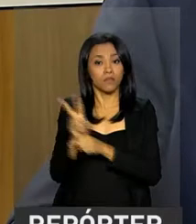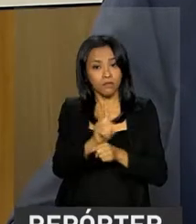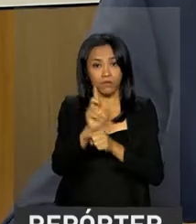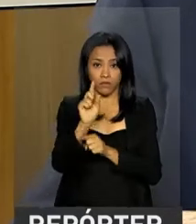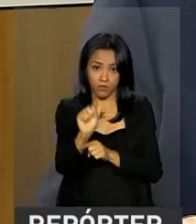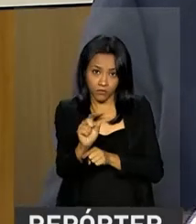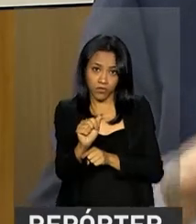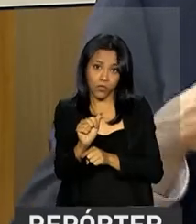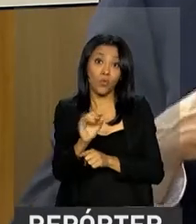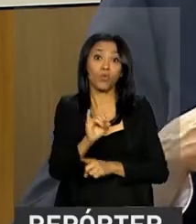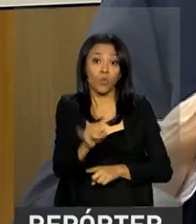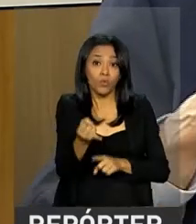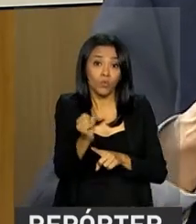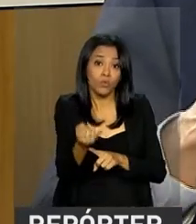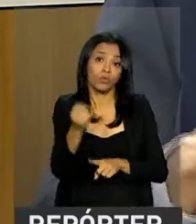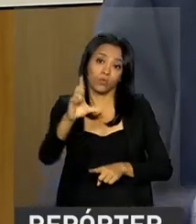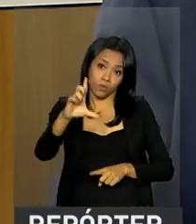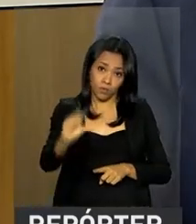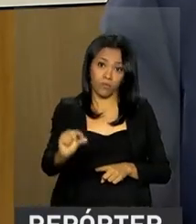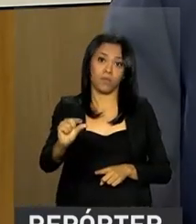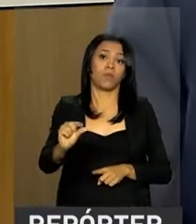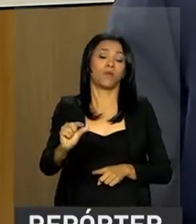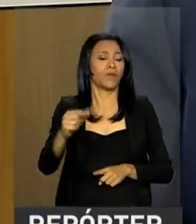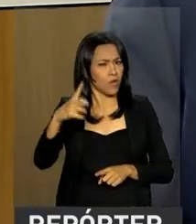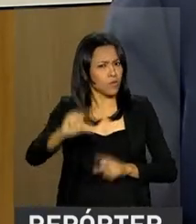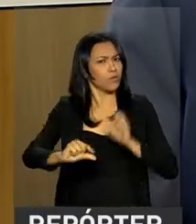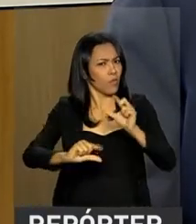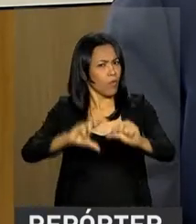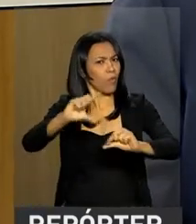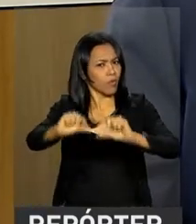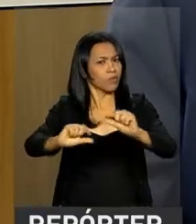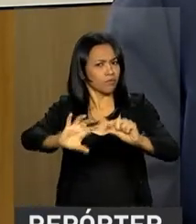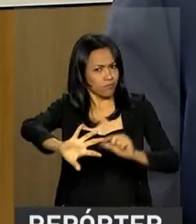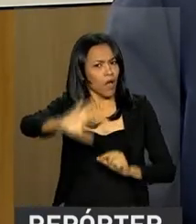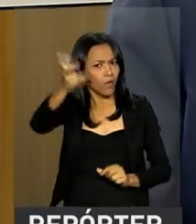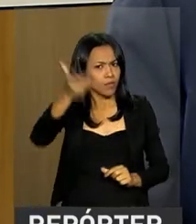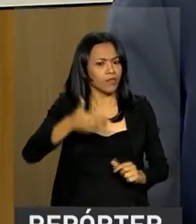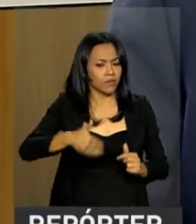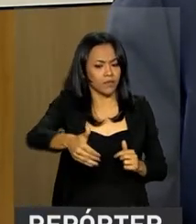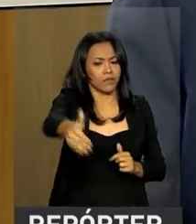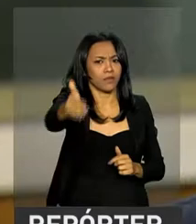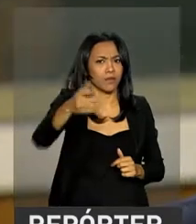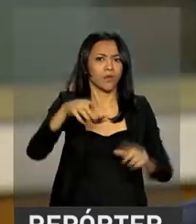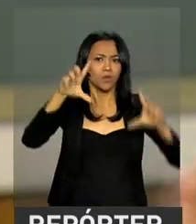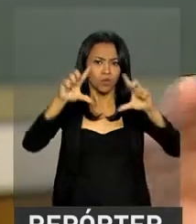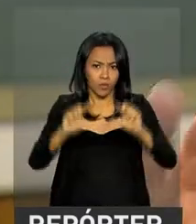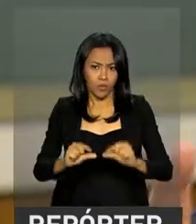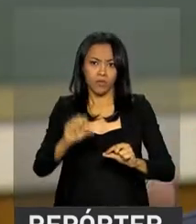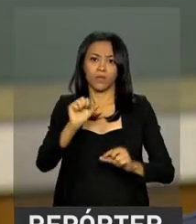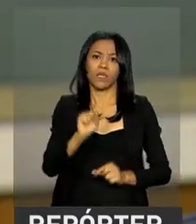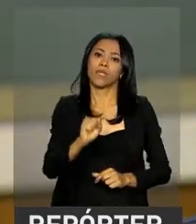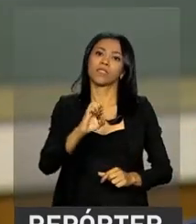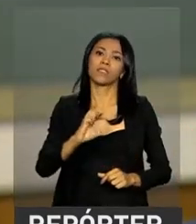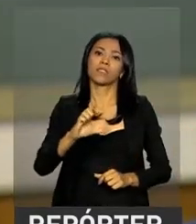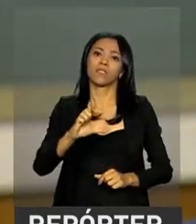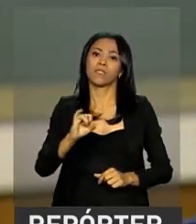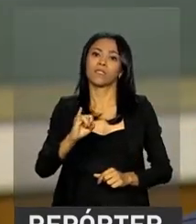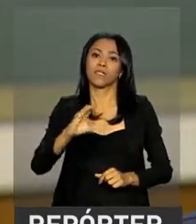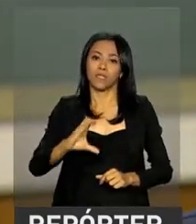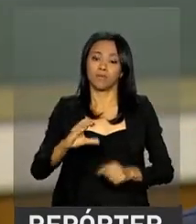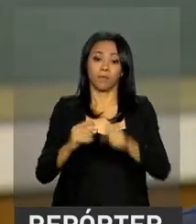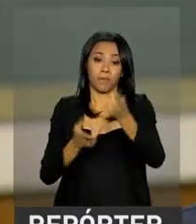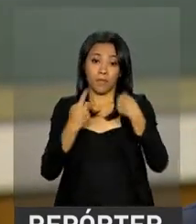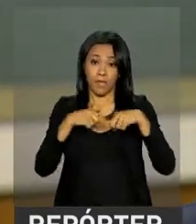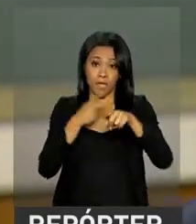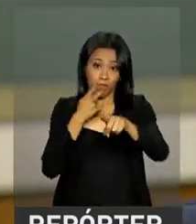é o que está aos poucos acontecendo com a queda da selic meirelles falou que a nova lei